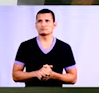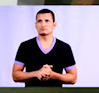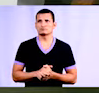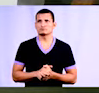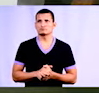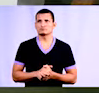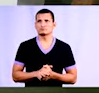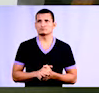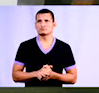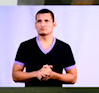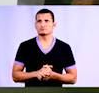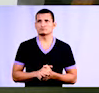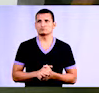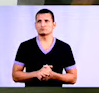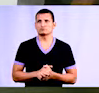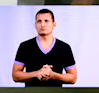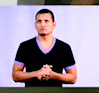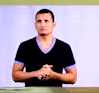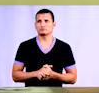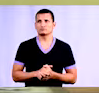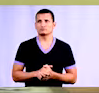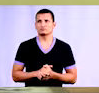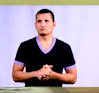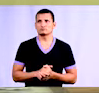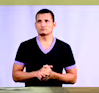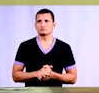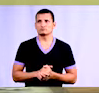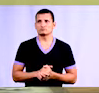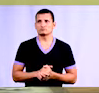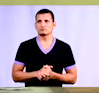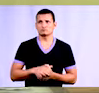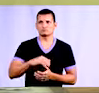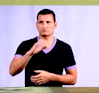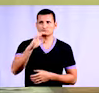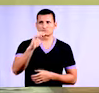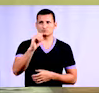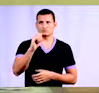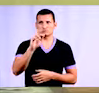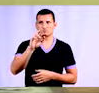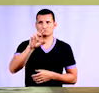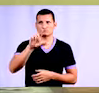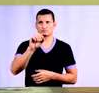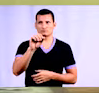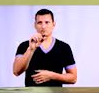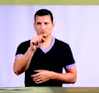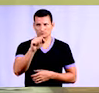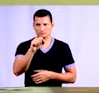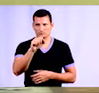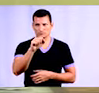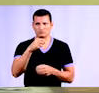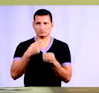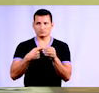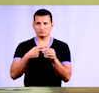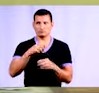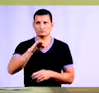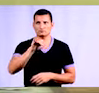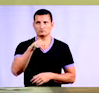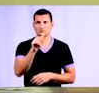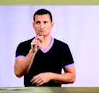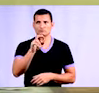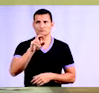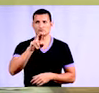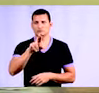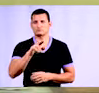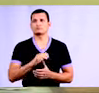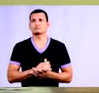professor, um minutinho só. O Carlos, lá de Jaru, também falou o seguinte: compilar endereço